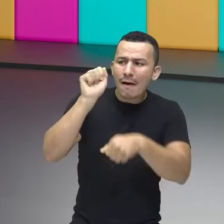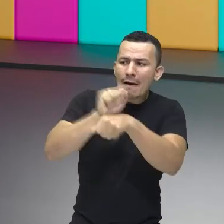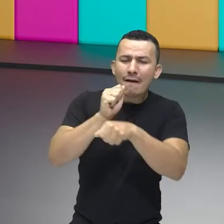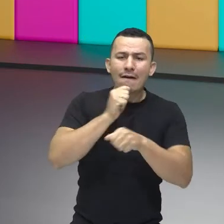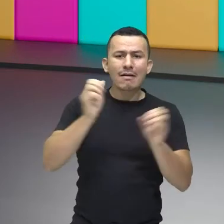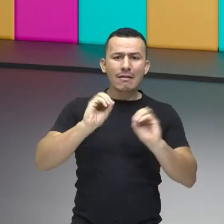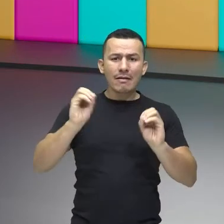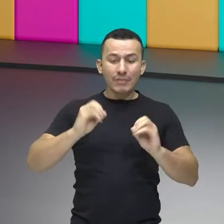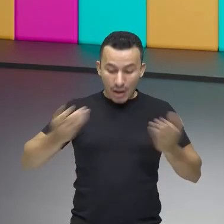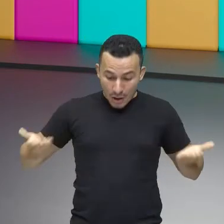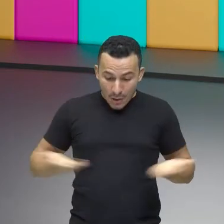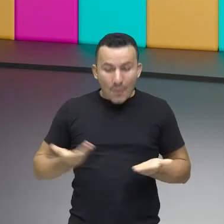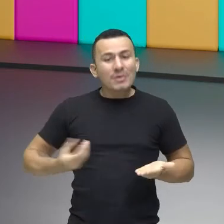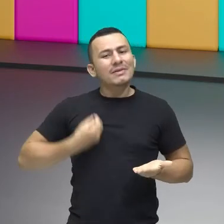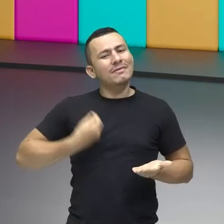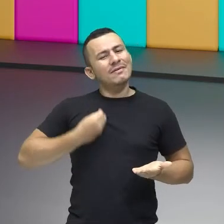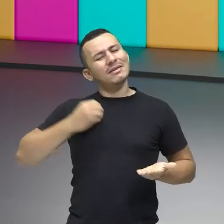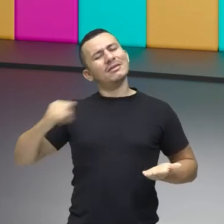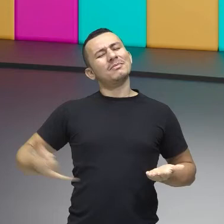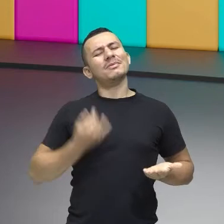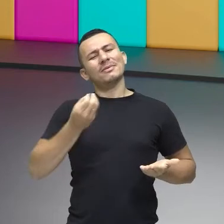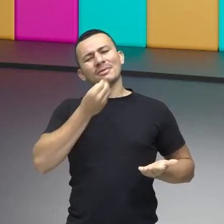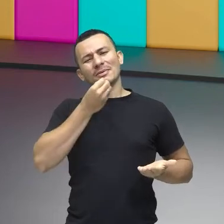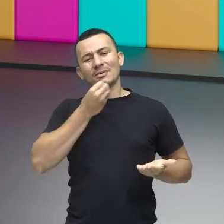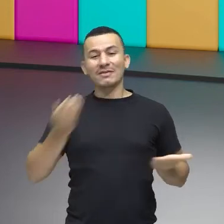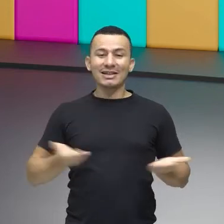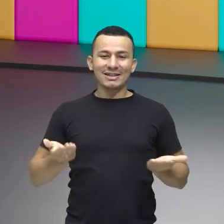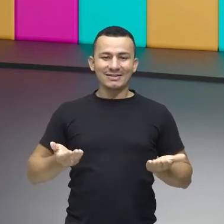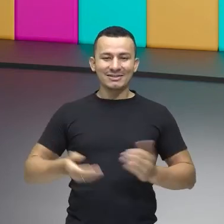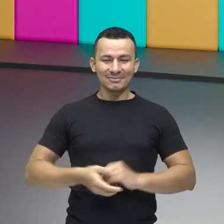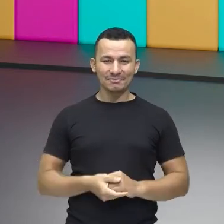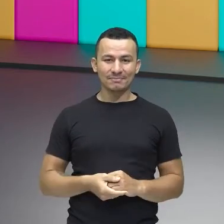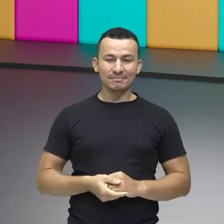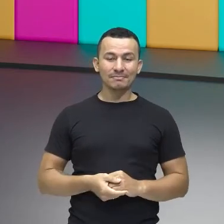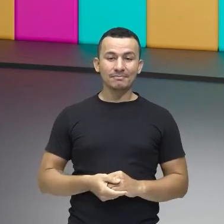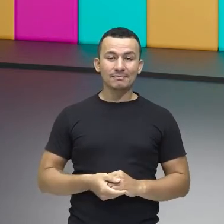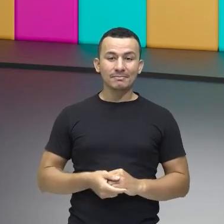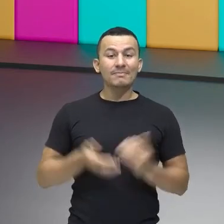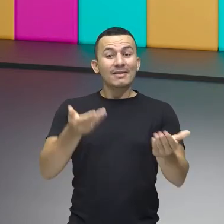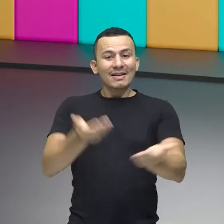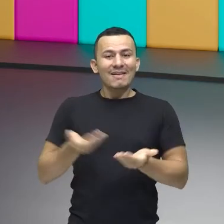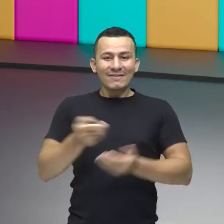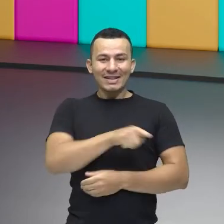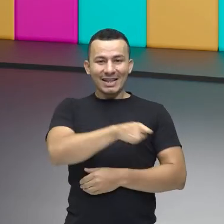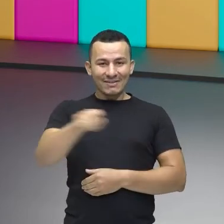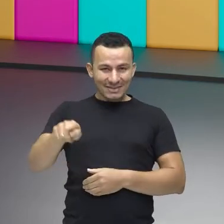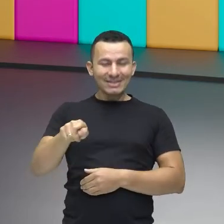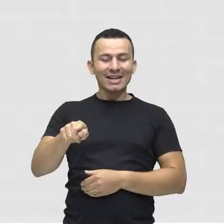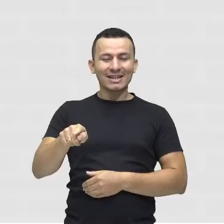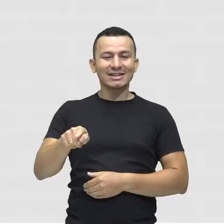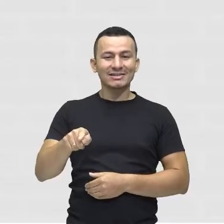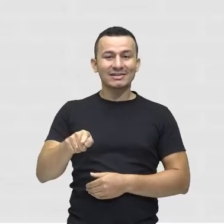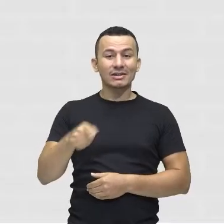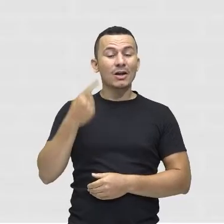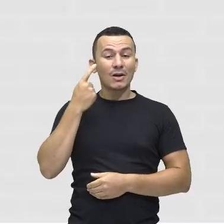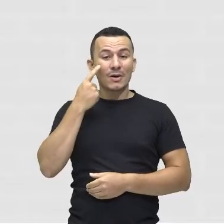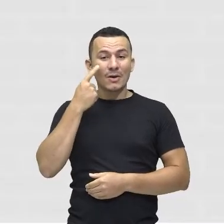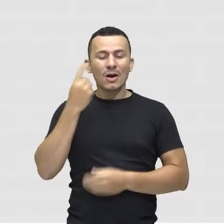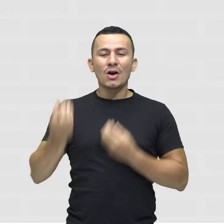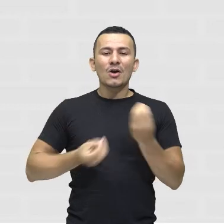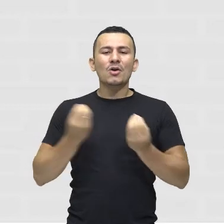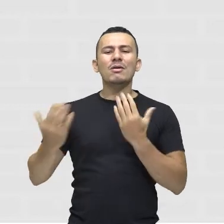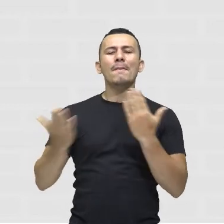Você só tem o hoje. Exato. Então, aproveite bem o dia de hoje. E eu convido você a